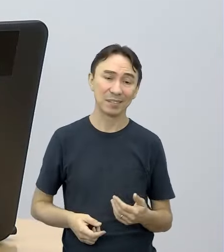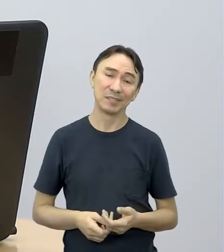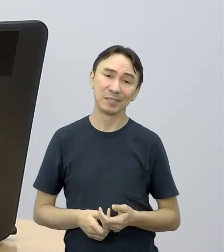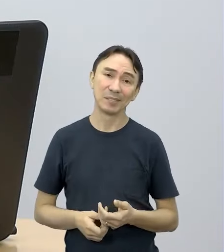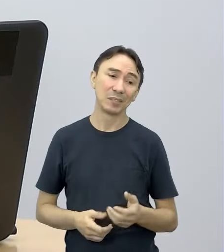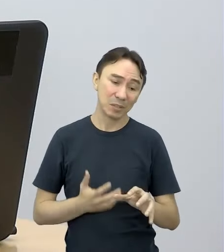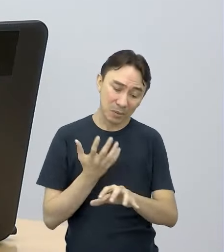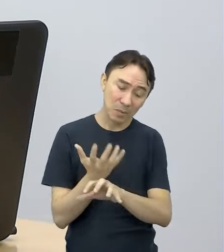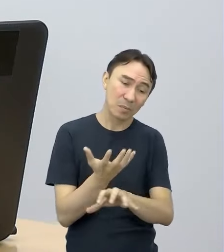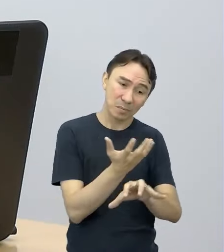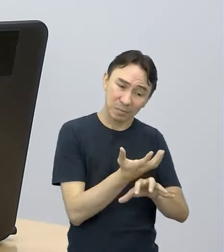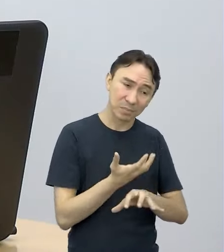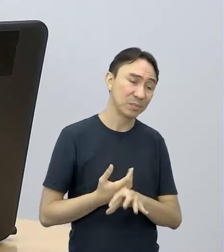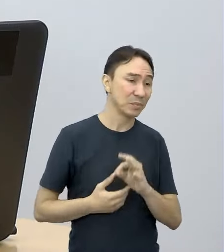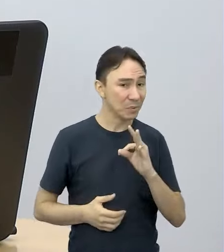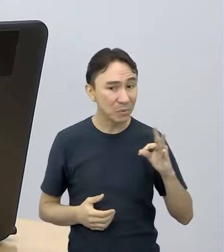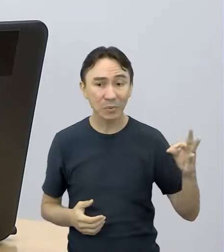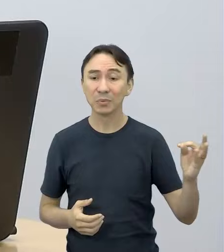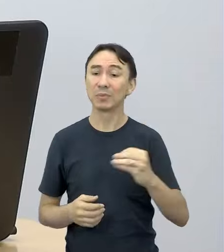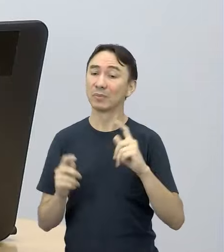os componentes, tá?